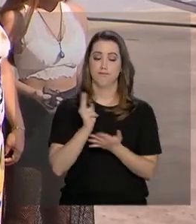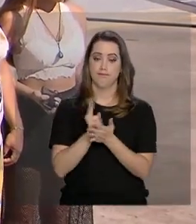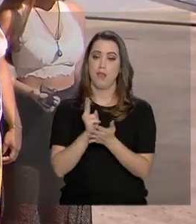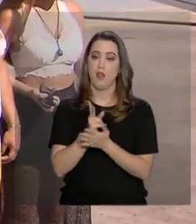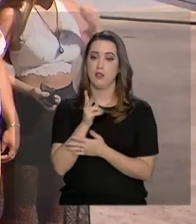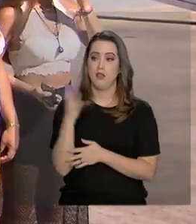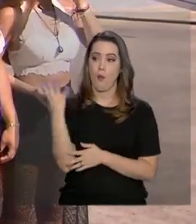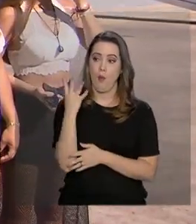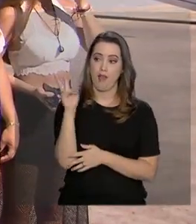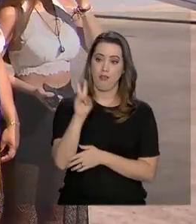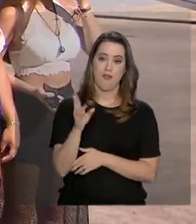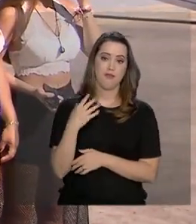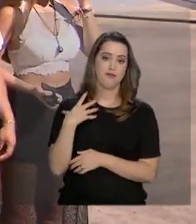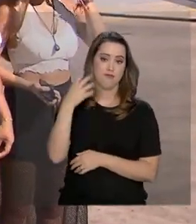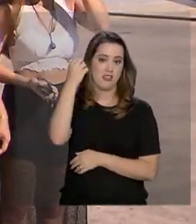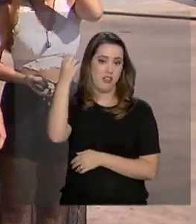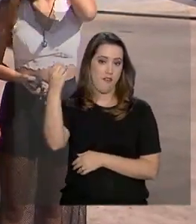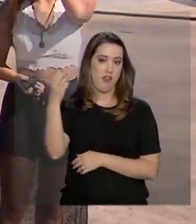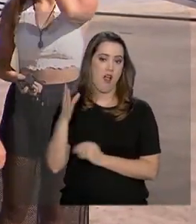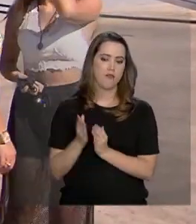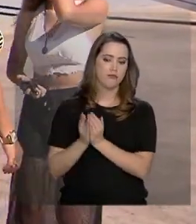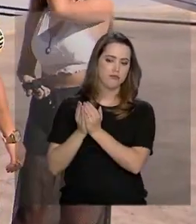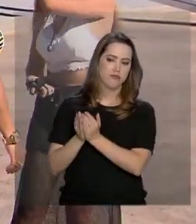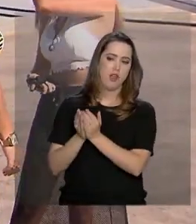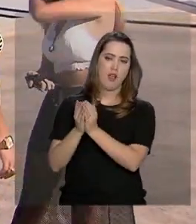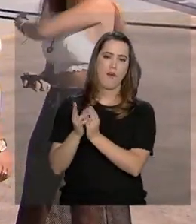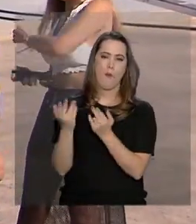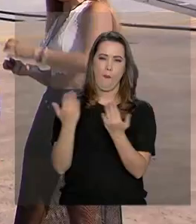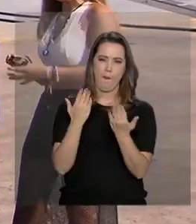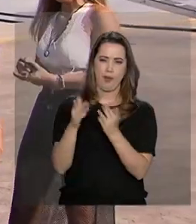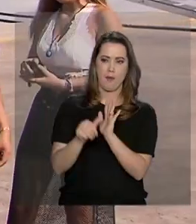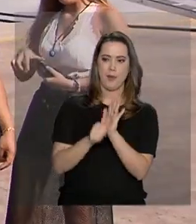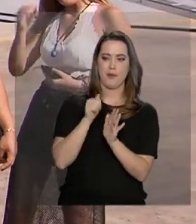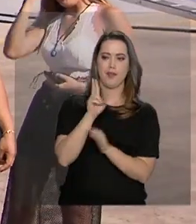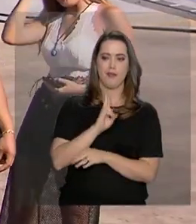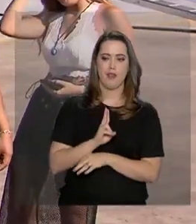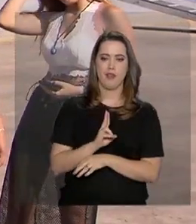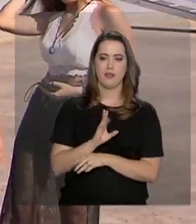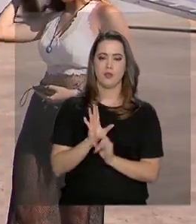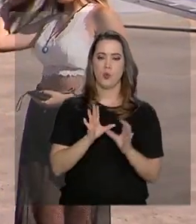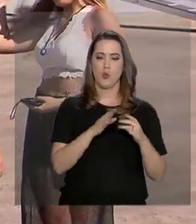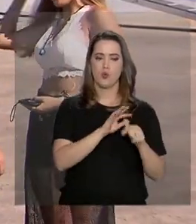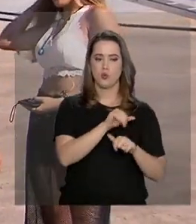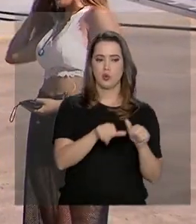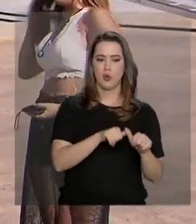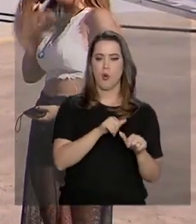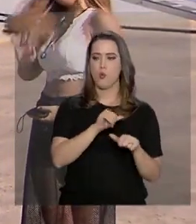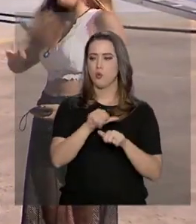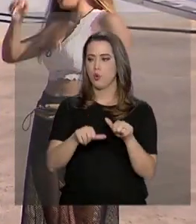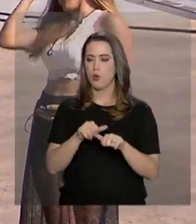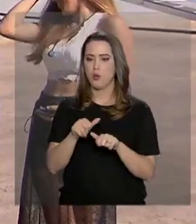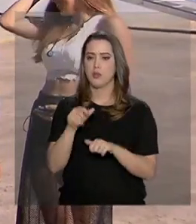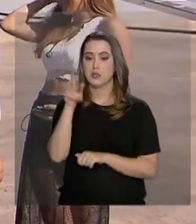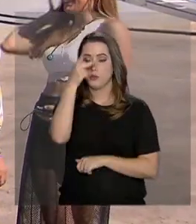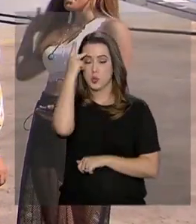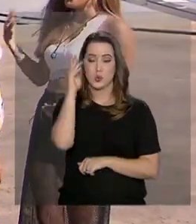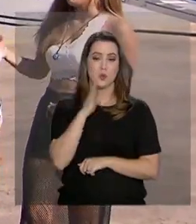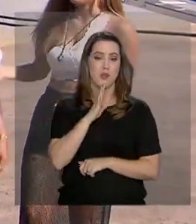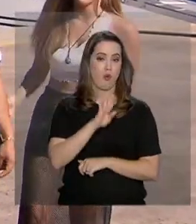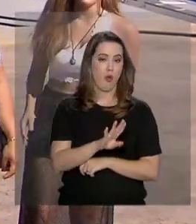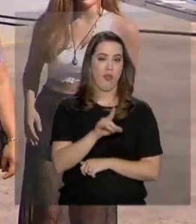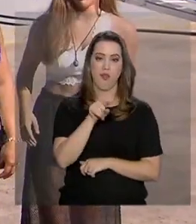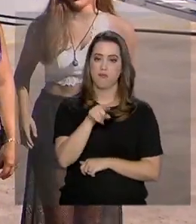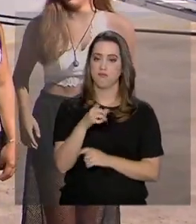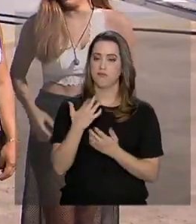ser a 4ª, mas para mim é como se fosse a 1ª, né? Tem a guarnição que foi toda trocada, tem muita gente inexperiente nessa